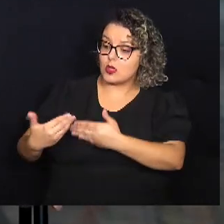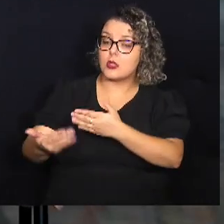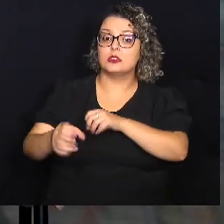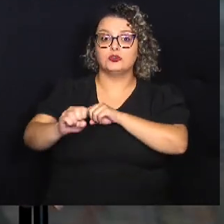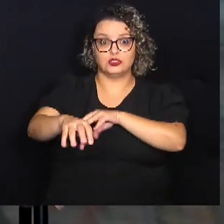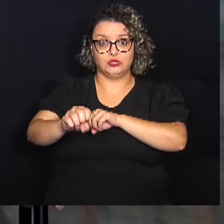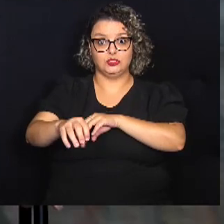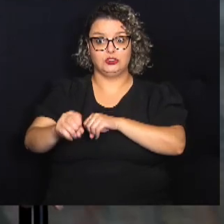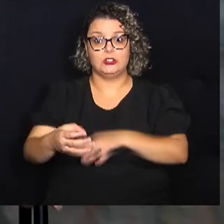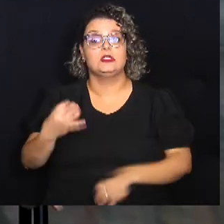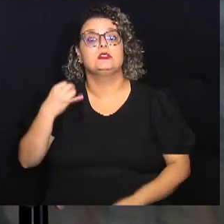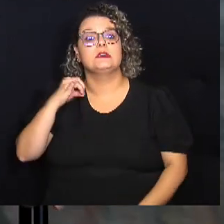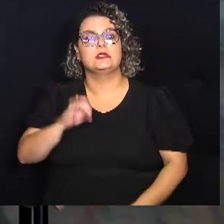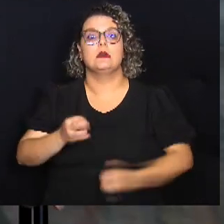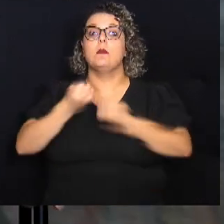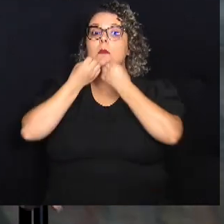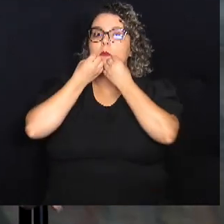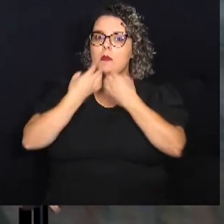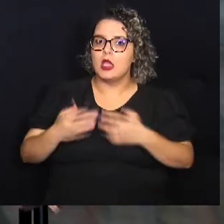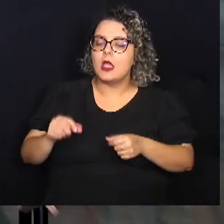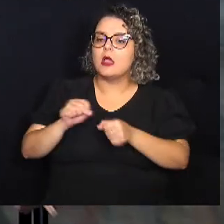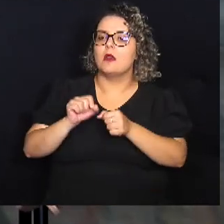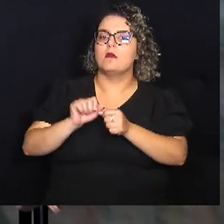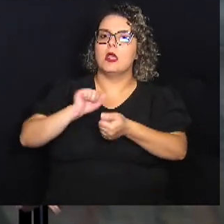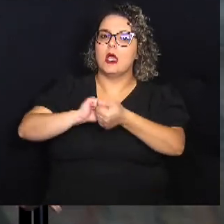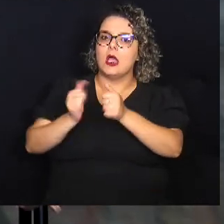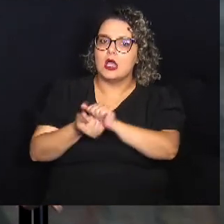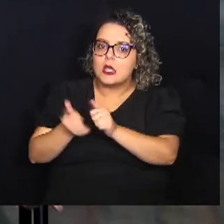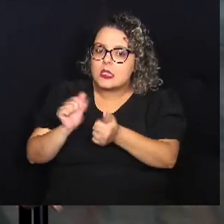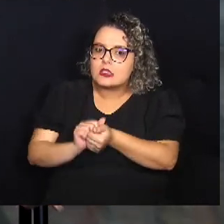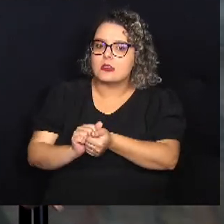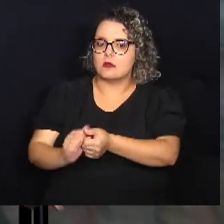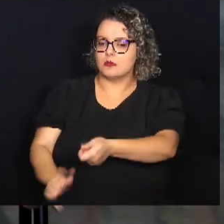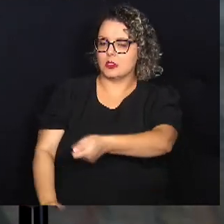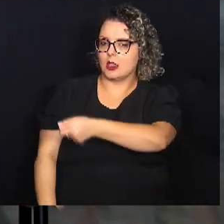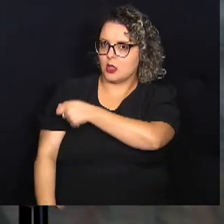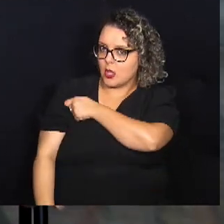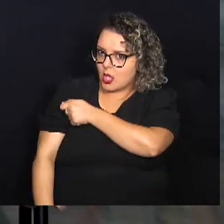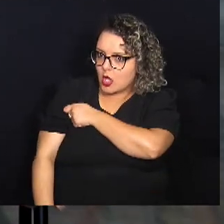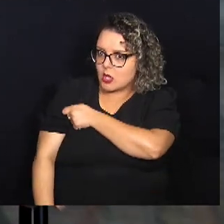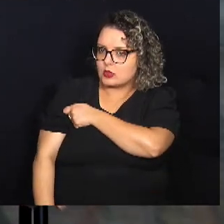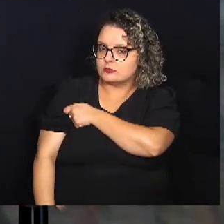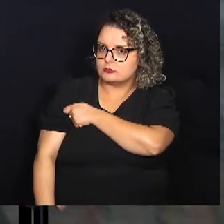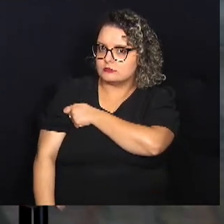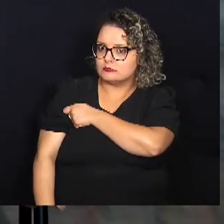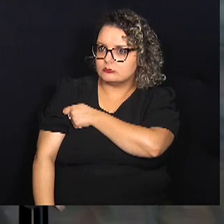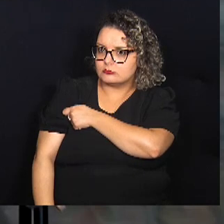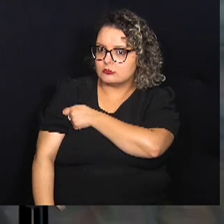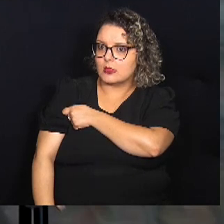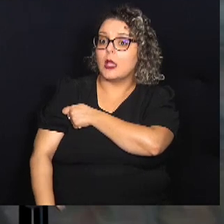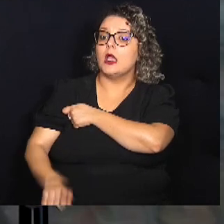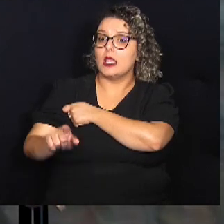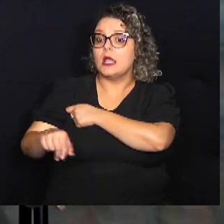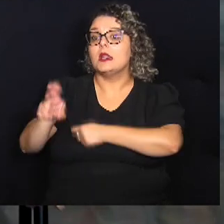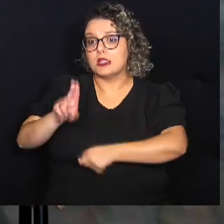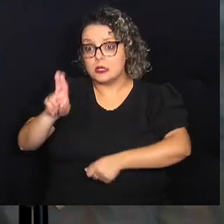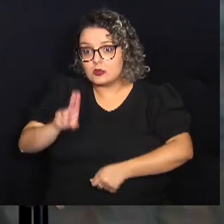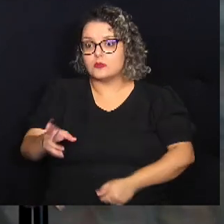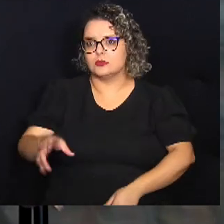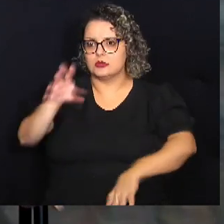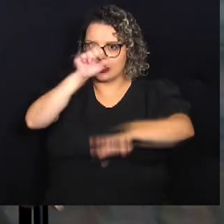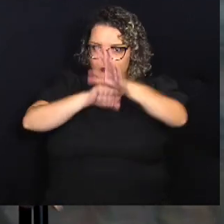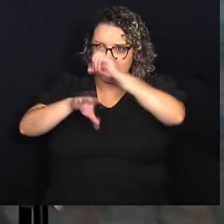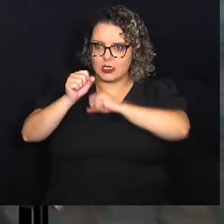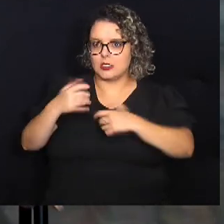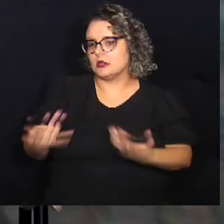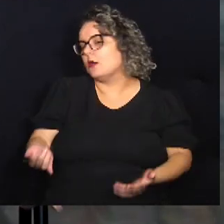ele for bem feito, ajustado aos alunos, ele necessariamente implica em aprendizagem.